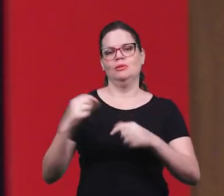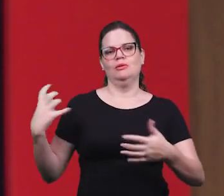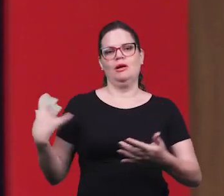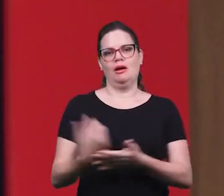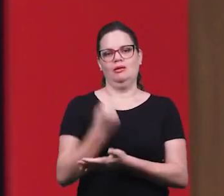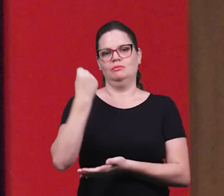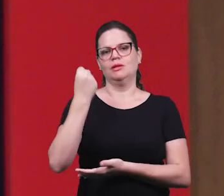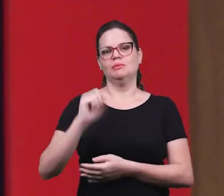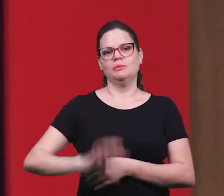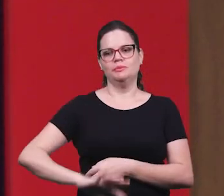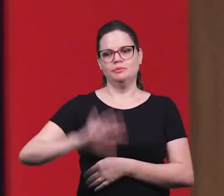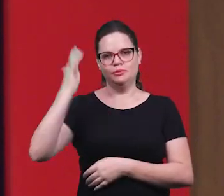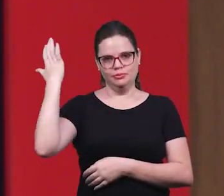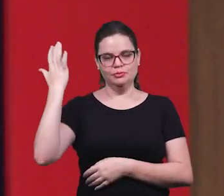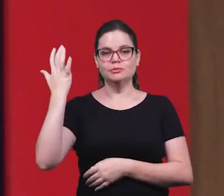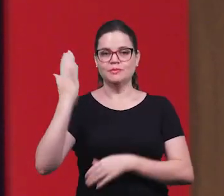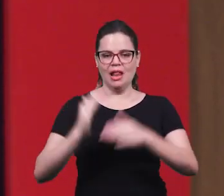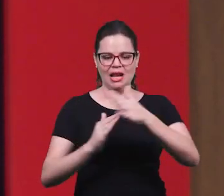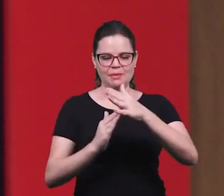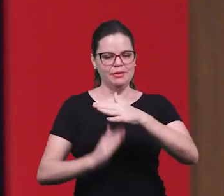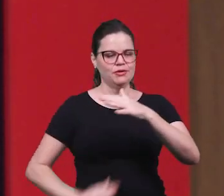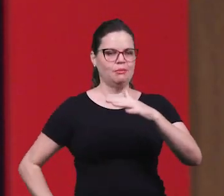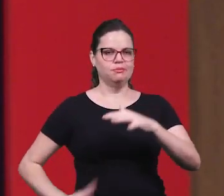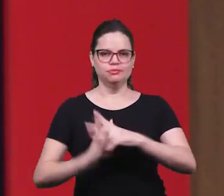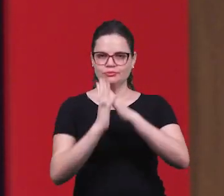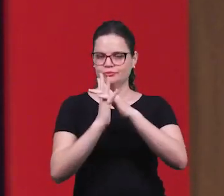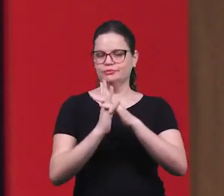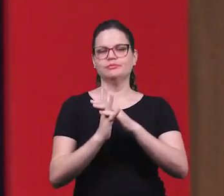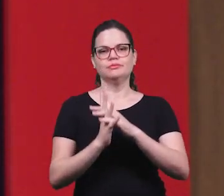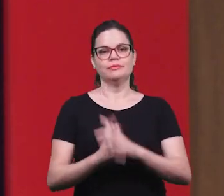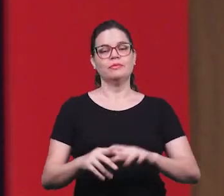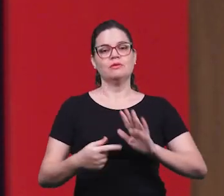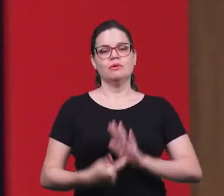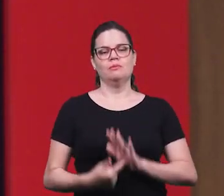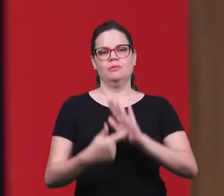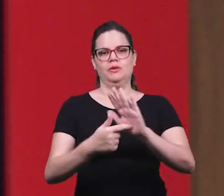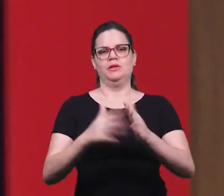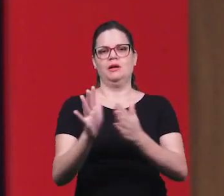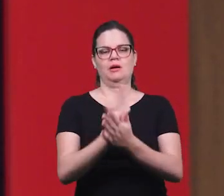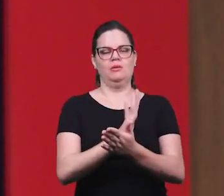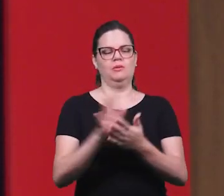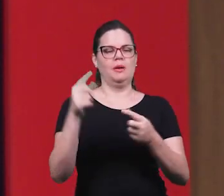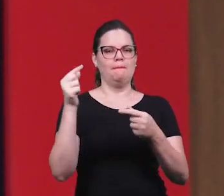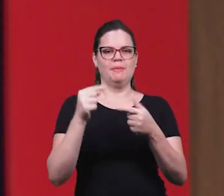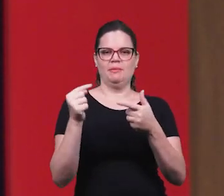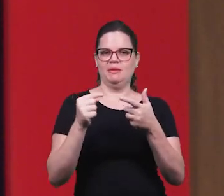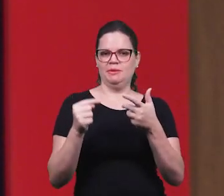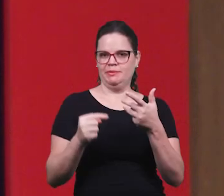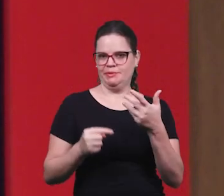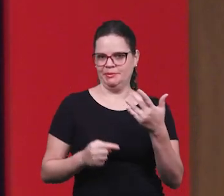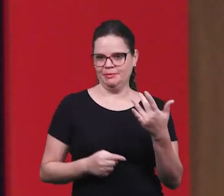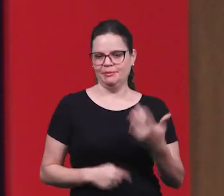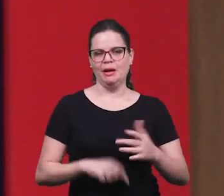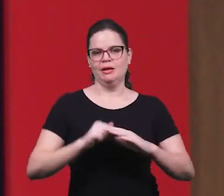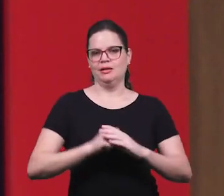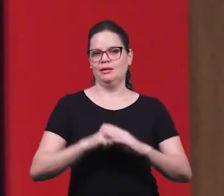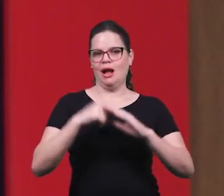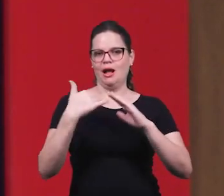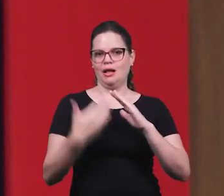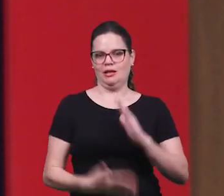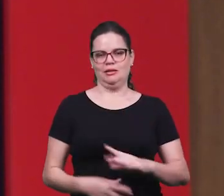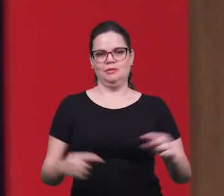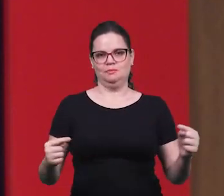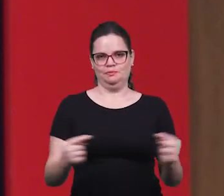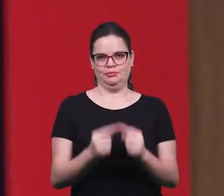todos esses limites. Vamos trazer aqui alguns aspectos relacionados a este evento tão